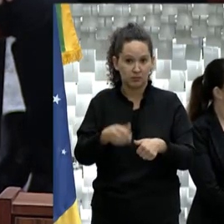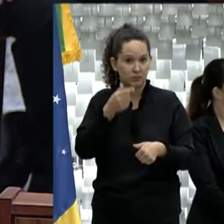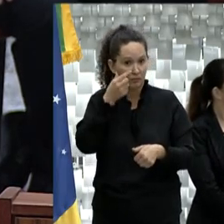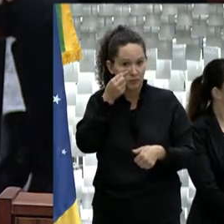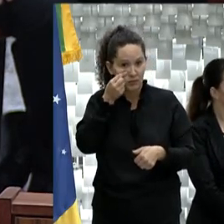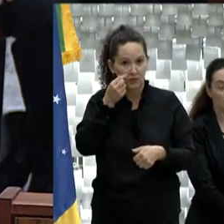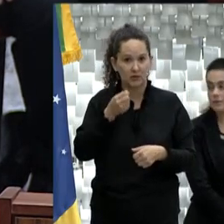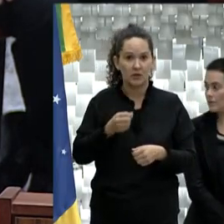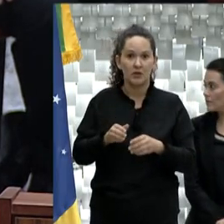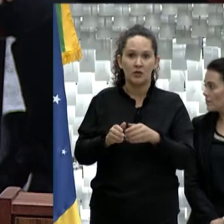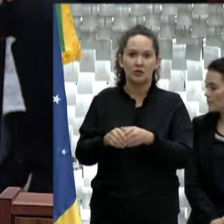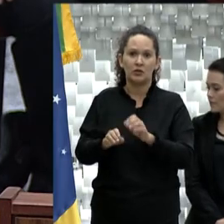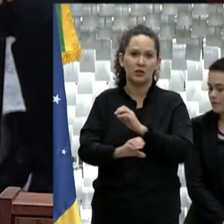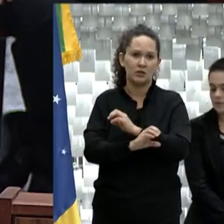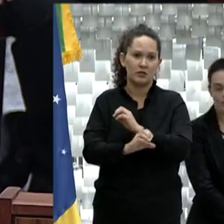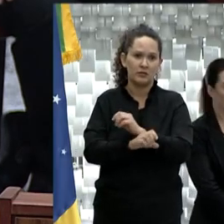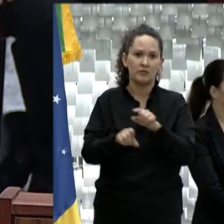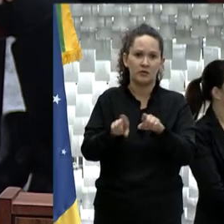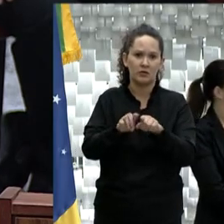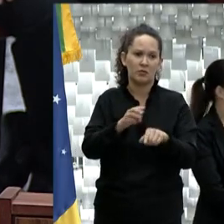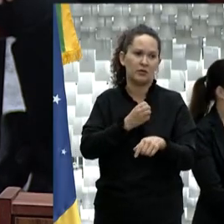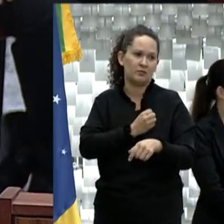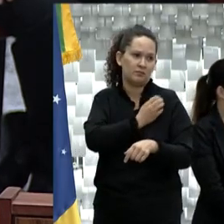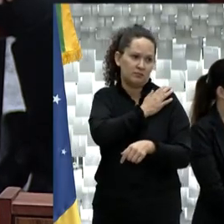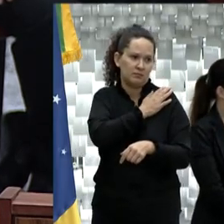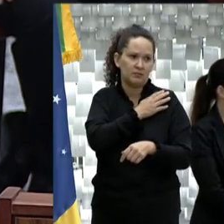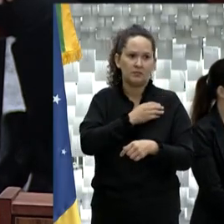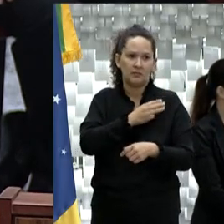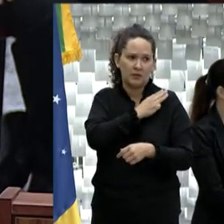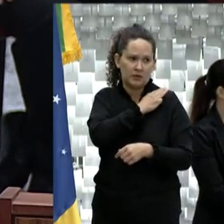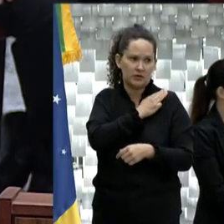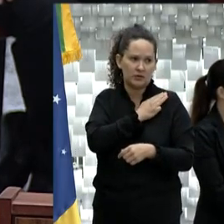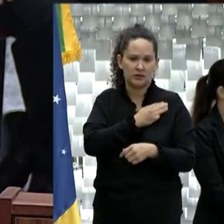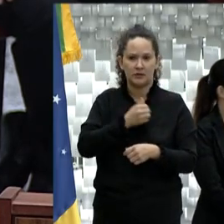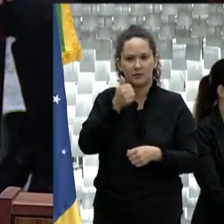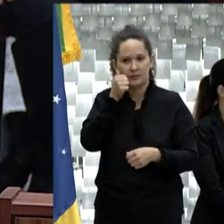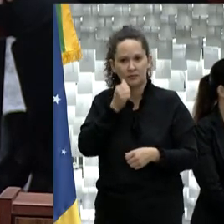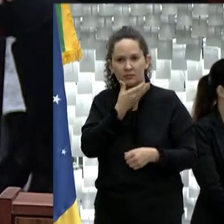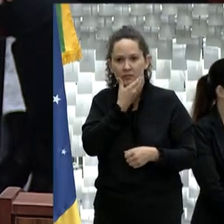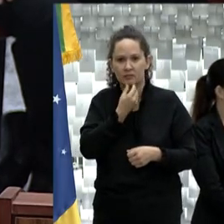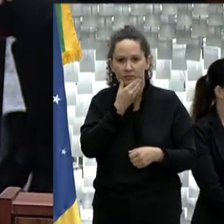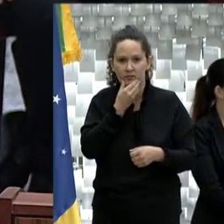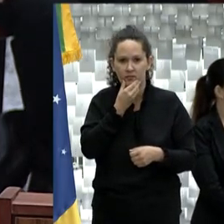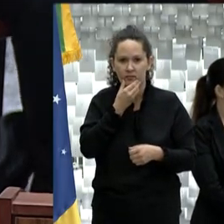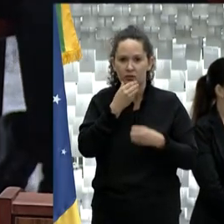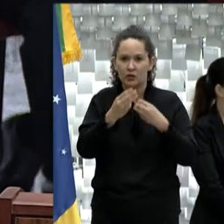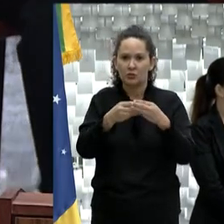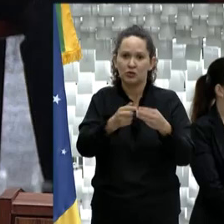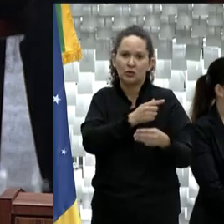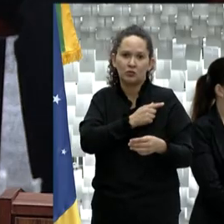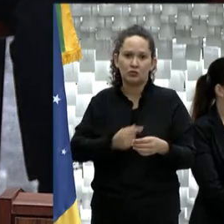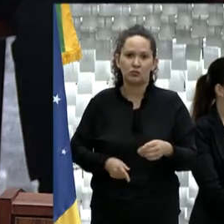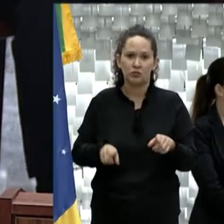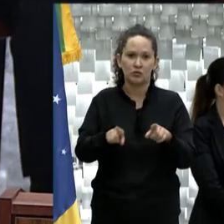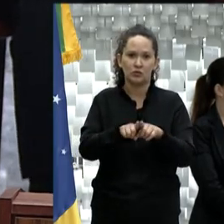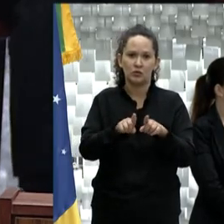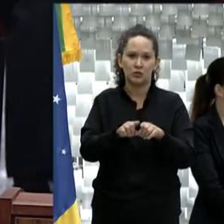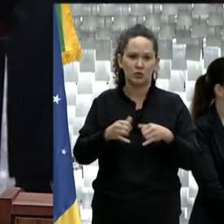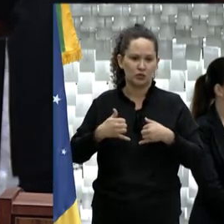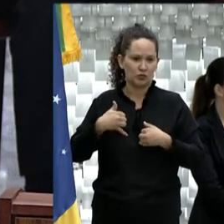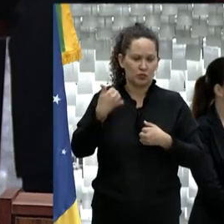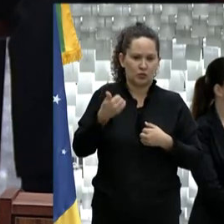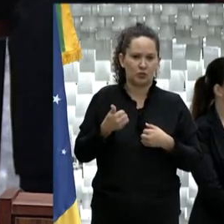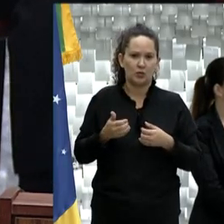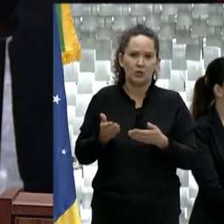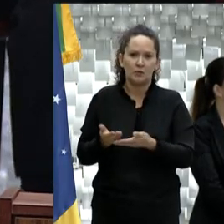as autoridades civis e militares. Senhoras e senhores, o Ministério Público tem a honra de